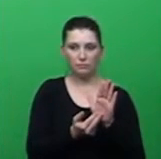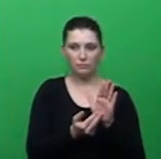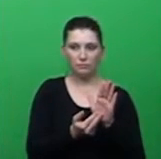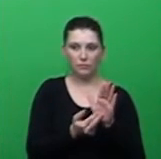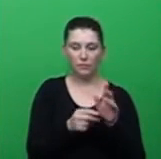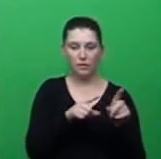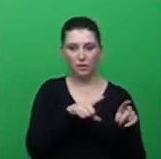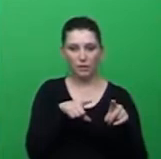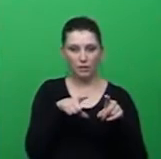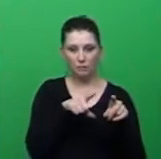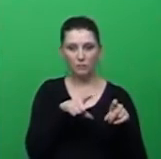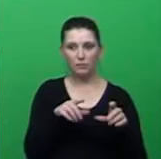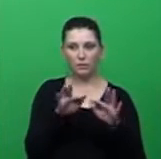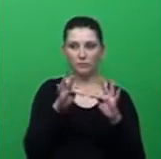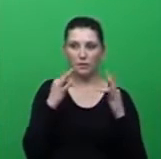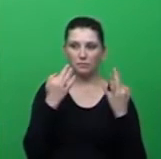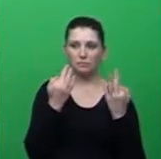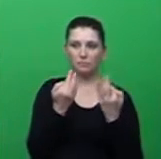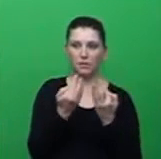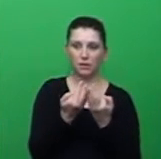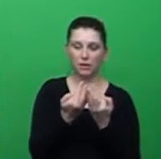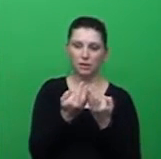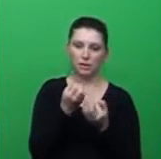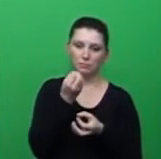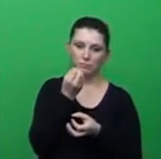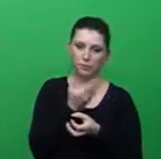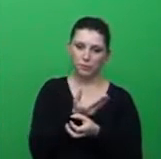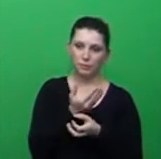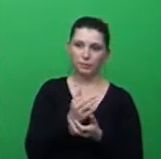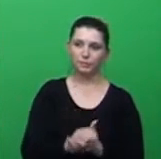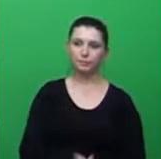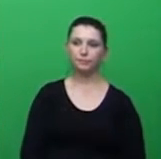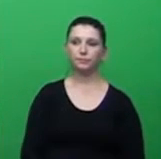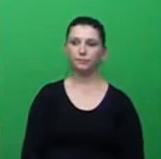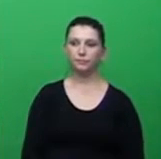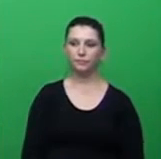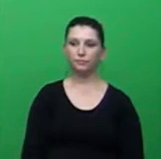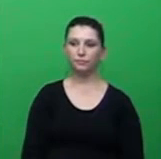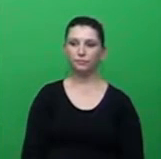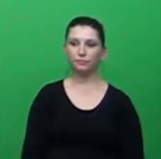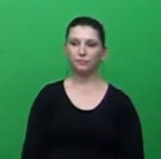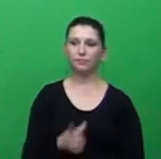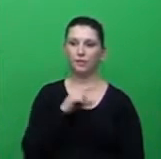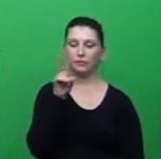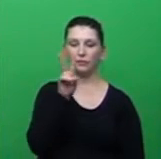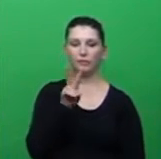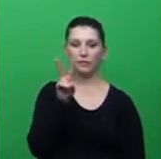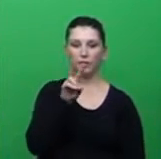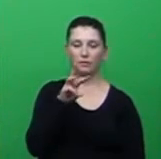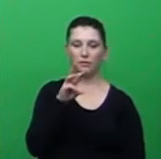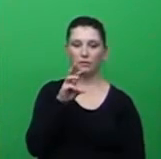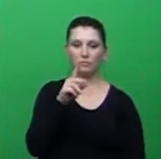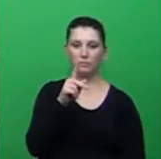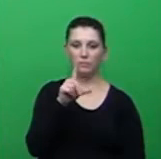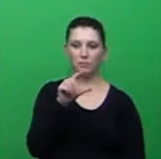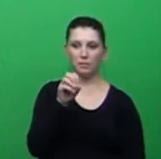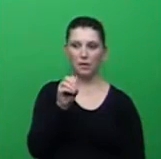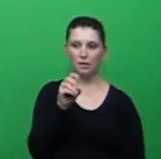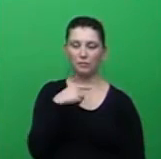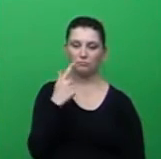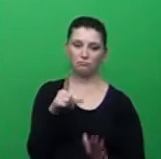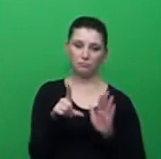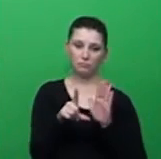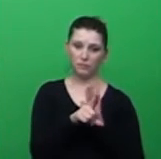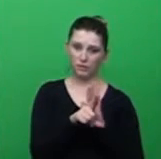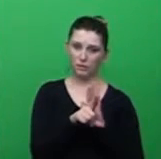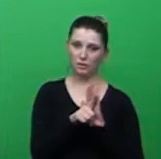agricultura familiar, que foi muito bem colocada na tribuna, se eu não me engano, pelo vereador Paulo Ferrarese, porque pela lei nacional nós temos que ter